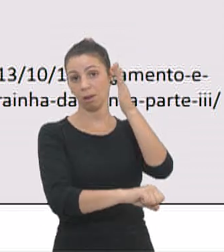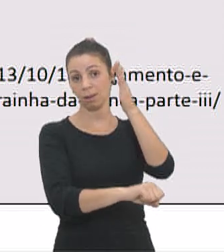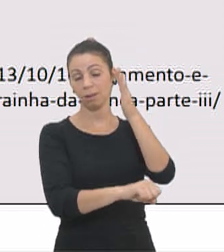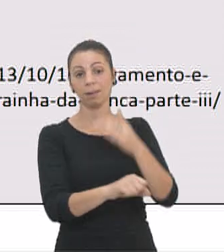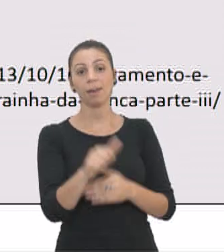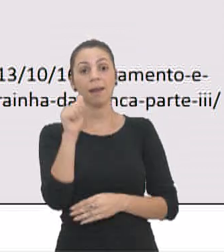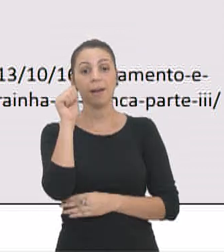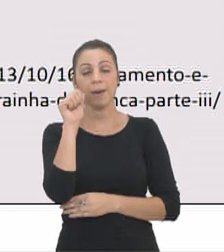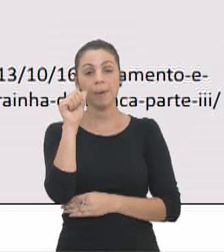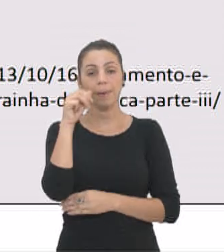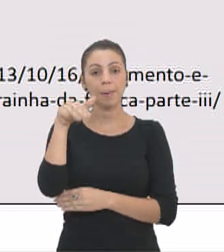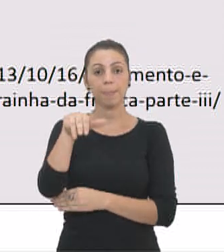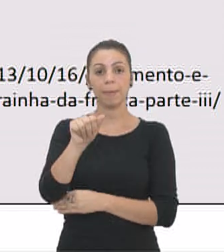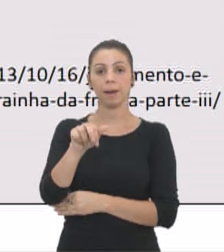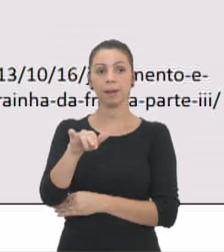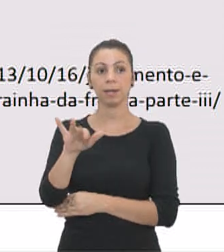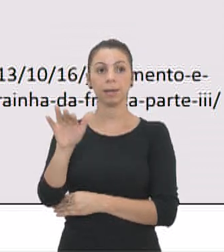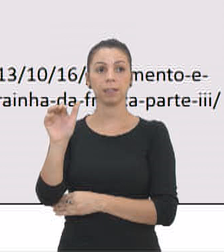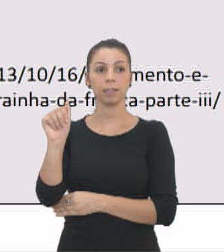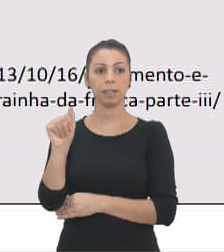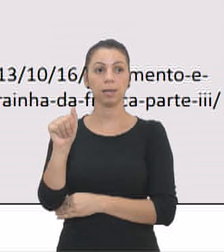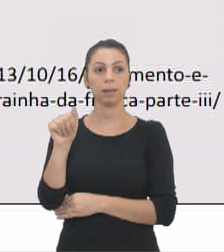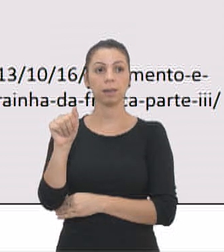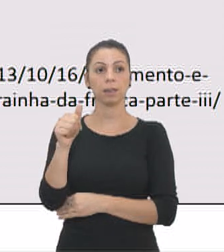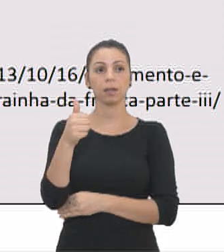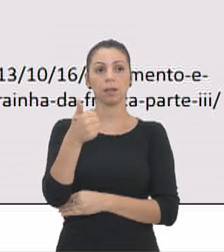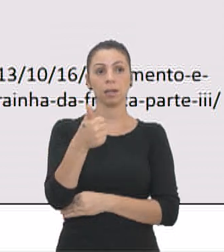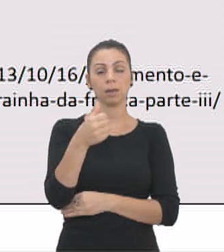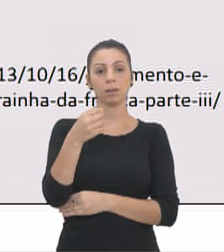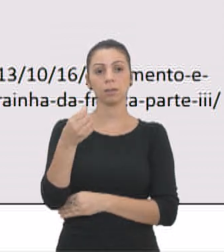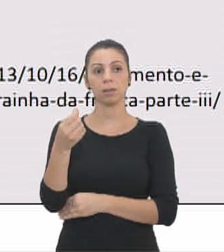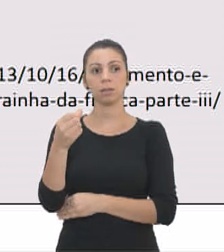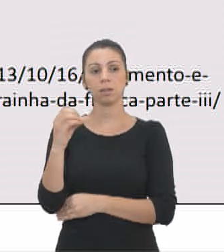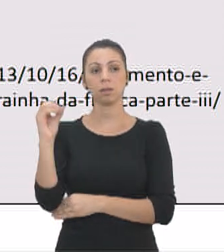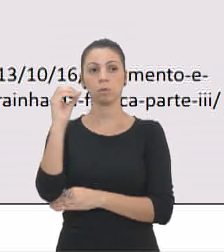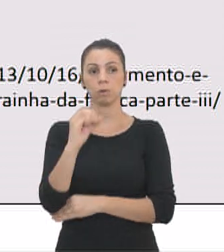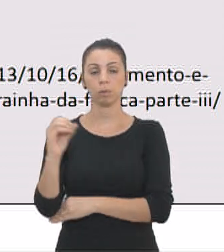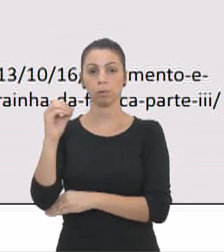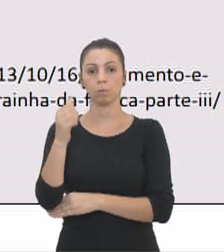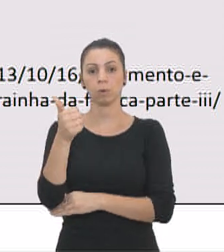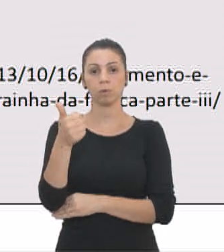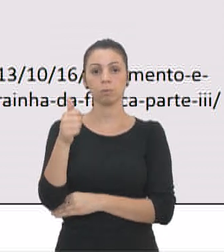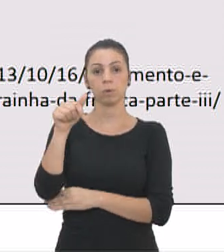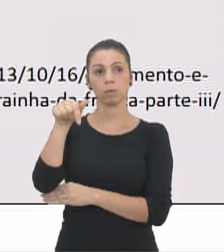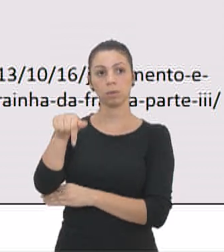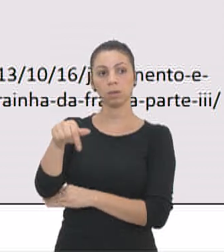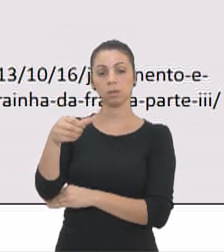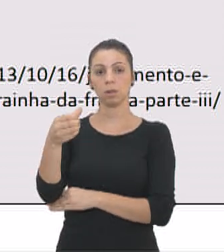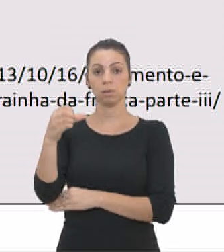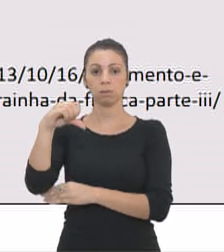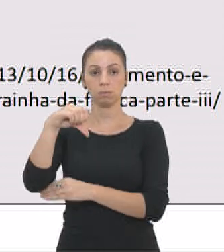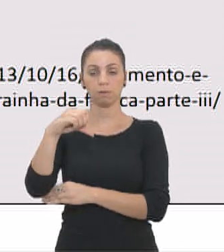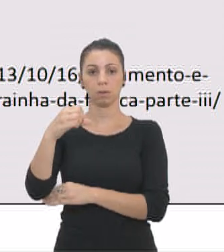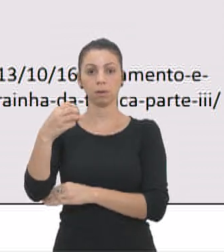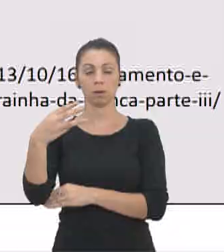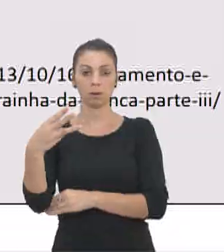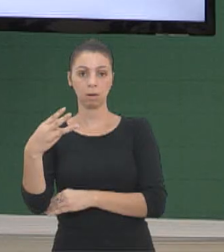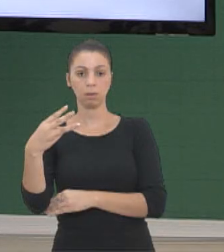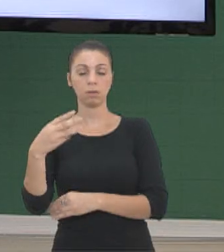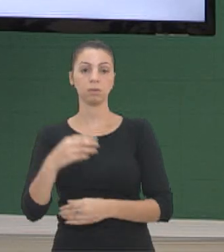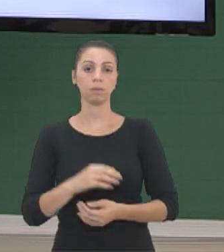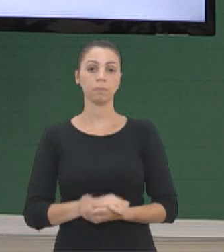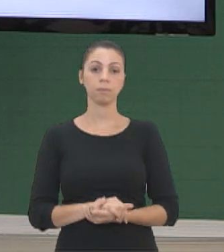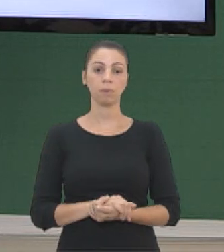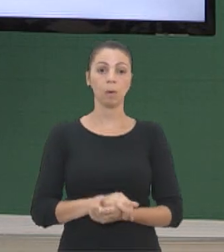em 16 de outubro de 92. Morreu o marido em janeiro, e em outubro chega a vez da